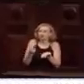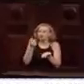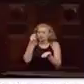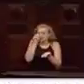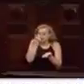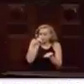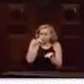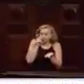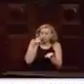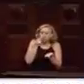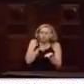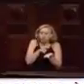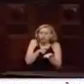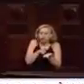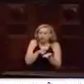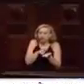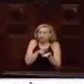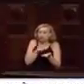que ser provadas, enfim.